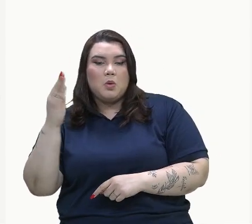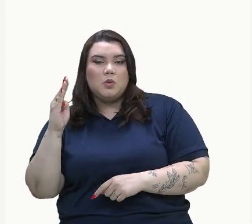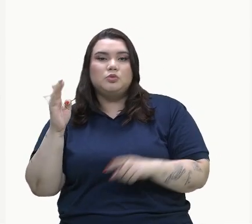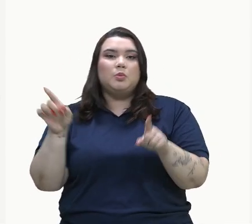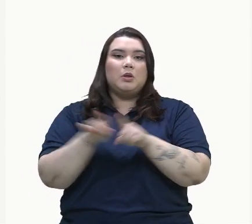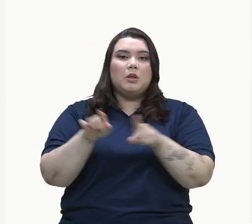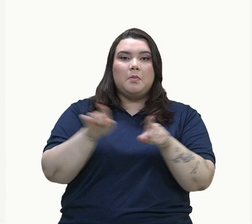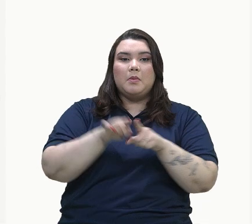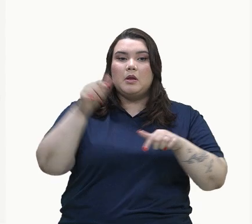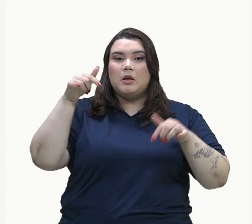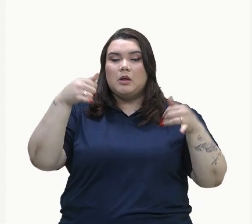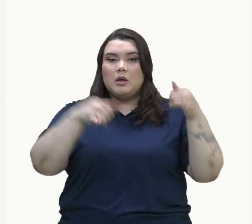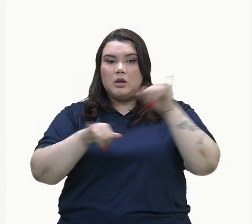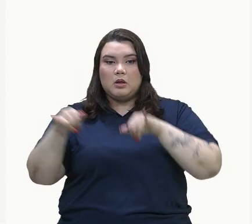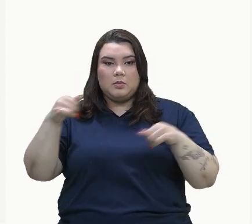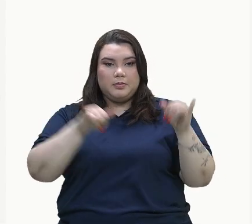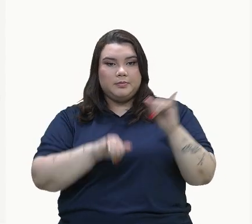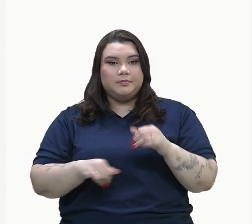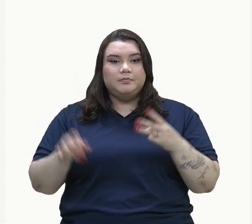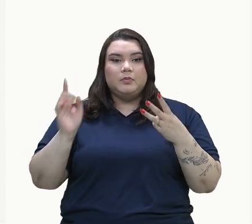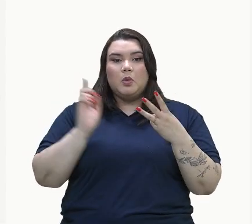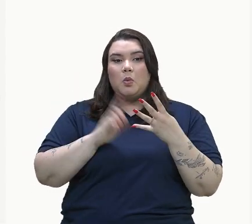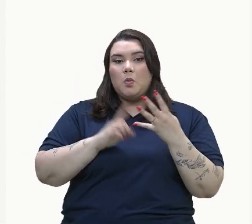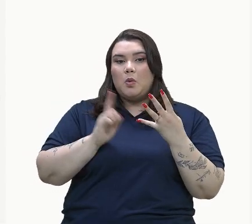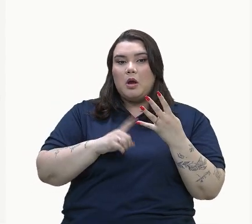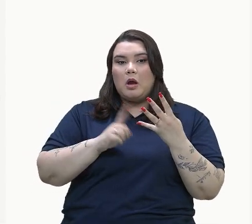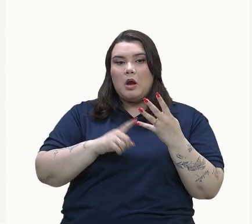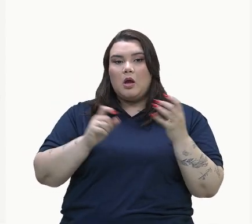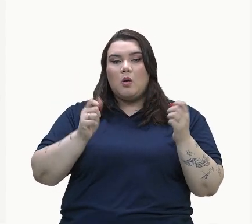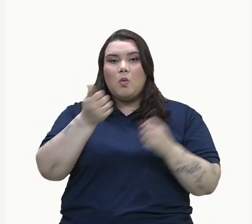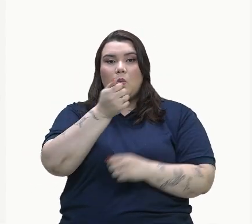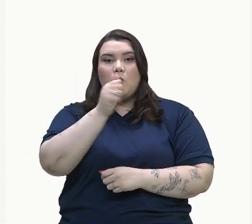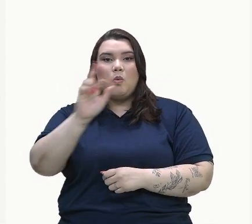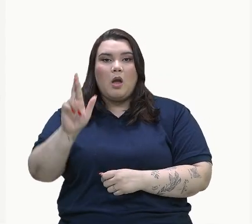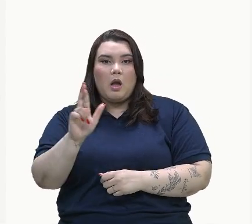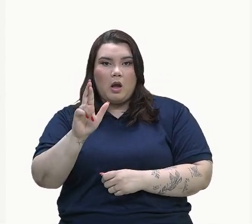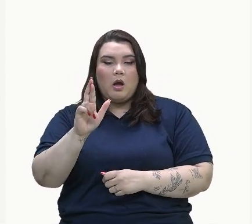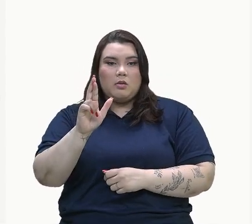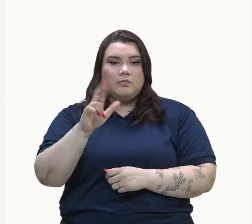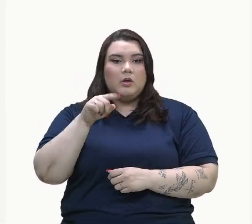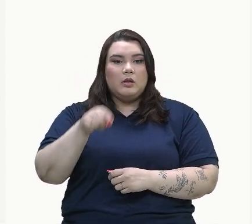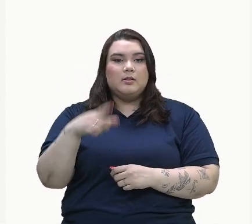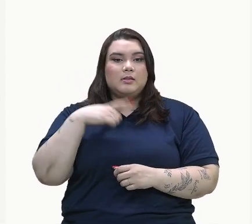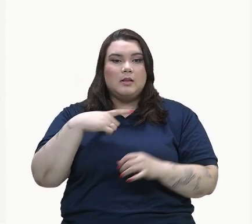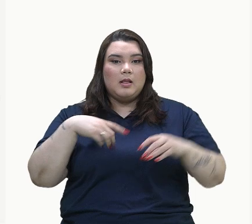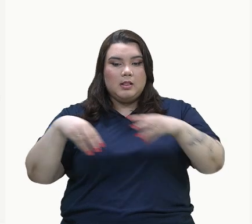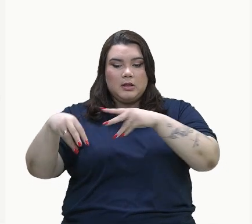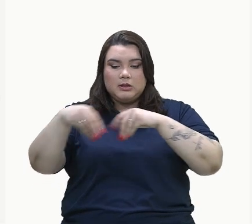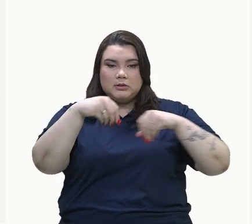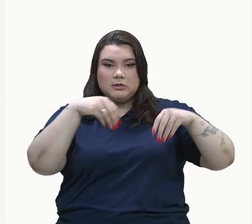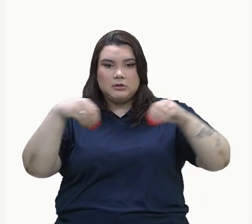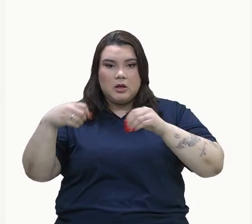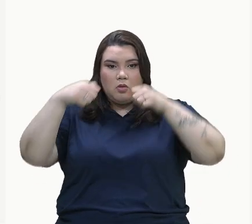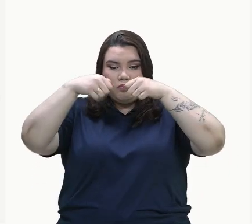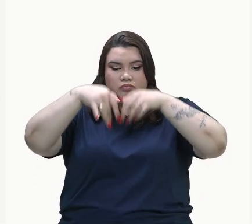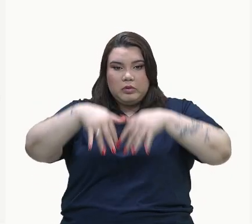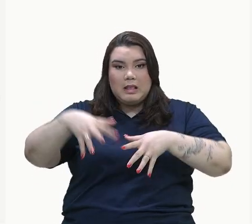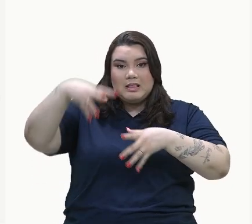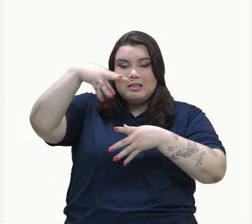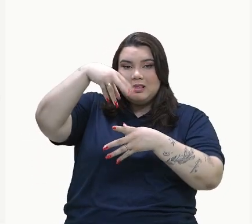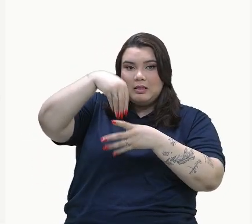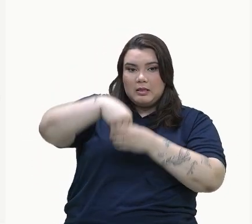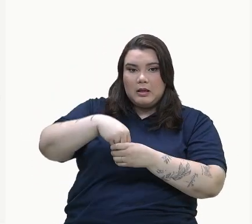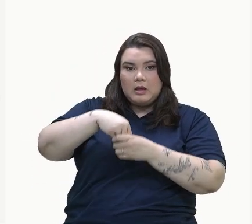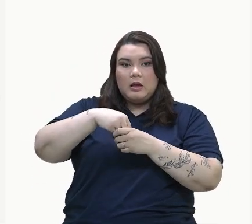o ar, que está presente ali entre as partículas do solo. Esse ar presente no solo, ele é aproveitado ali